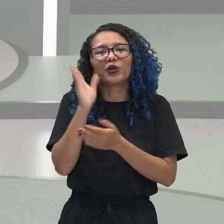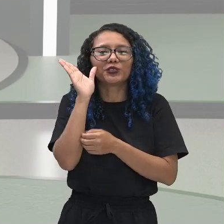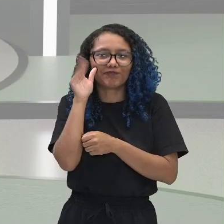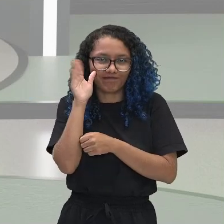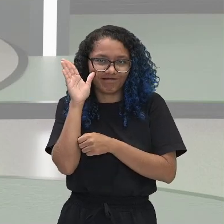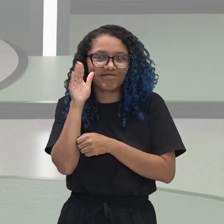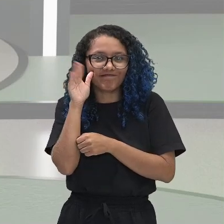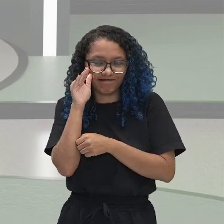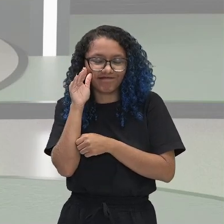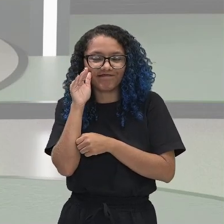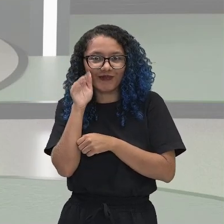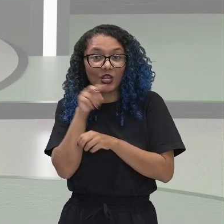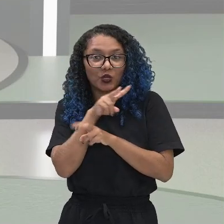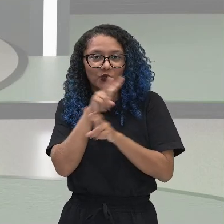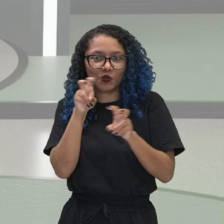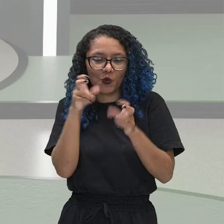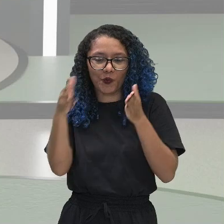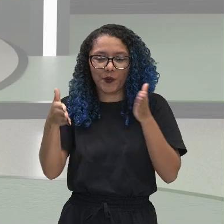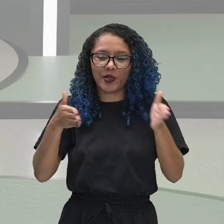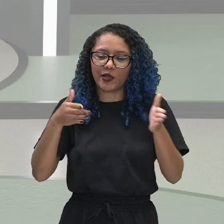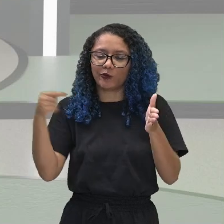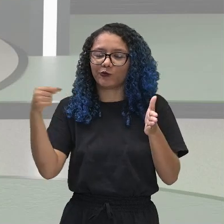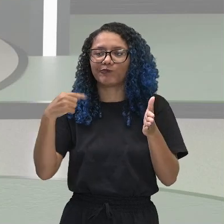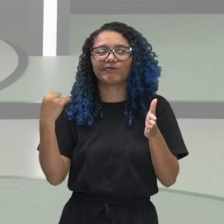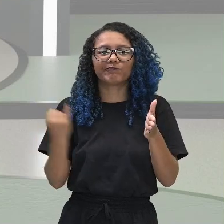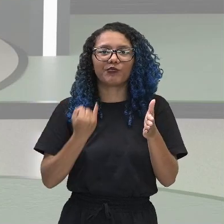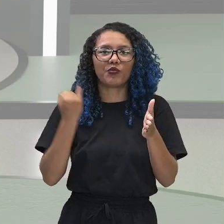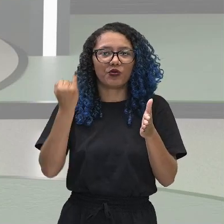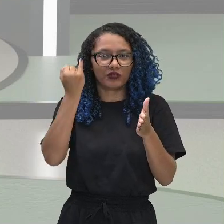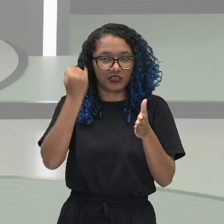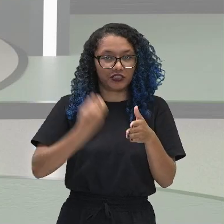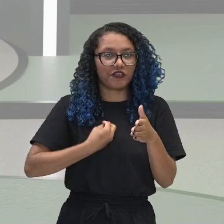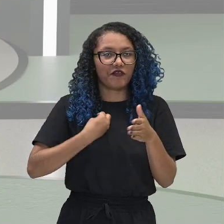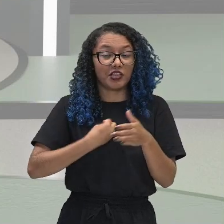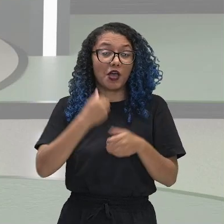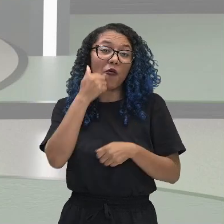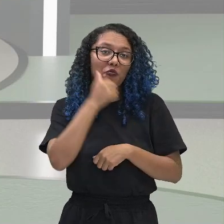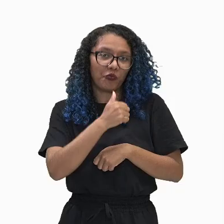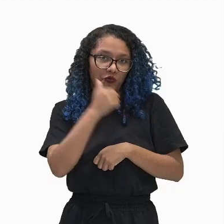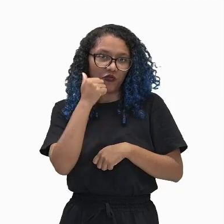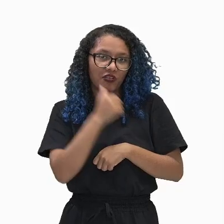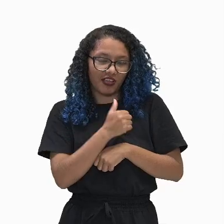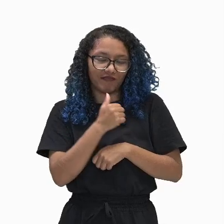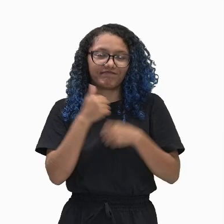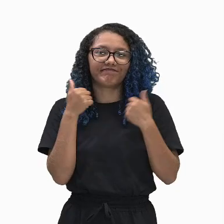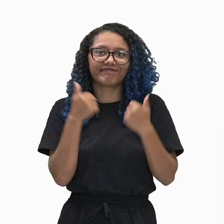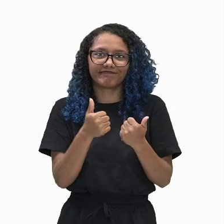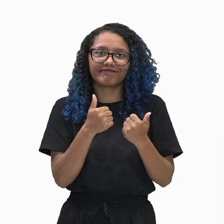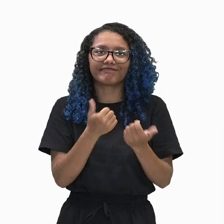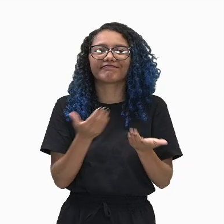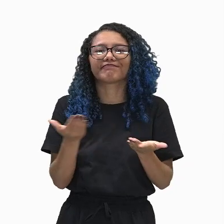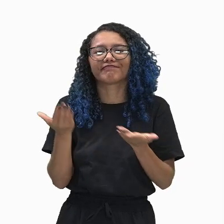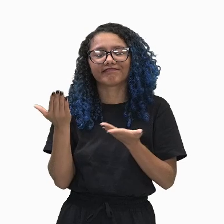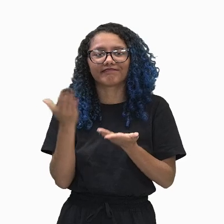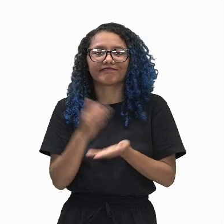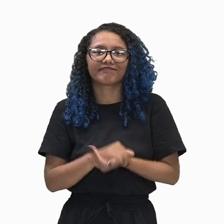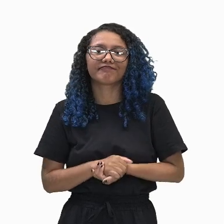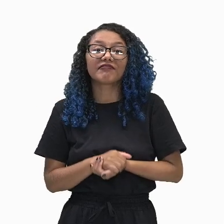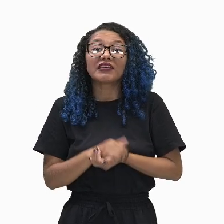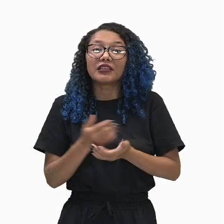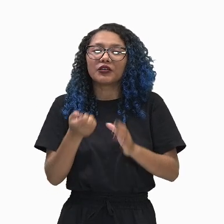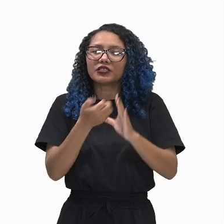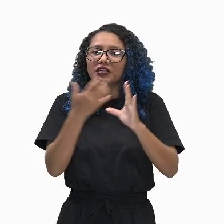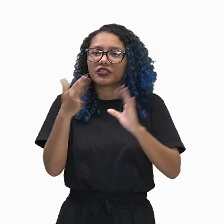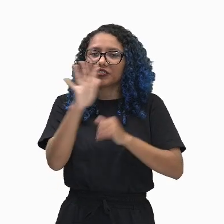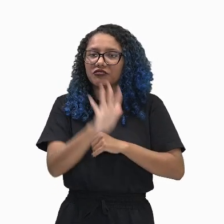sobre esse período tão importante da vida de uma mulher. Vamos lá? Então, as características